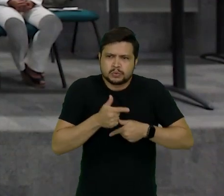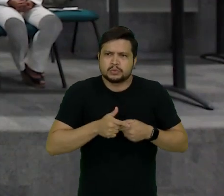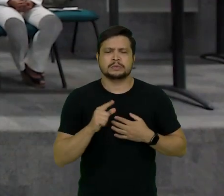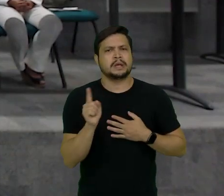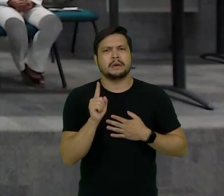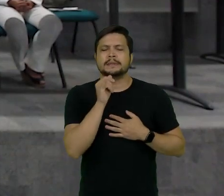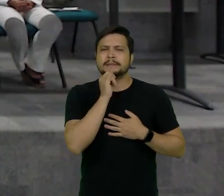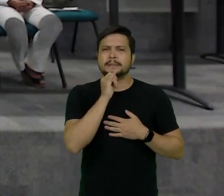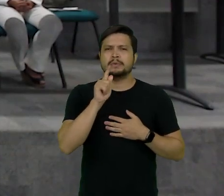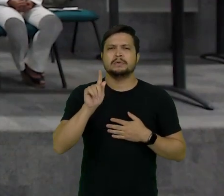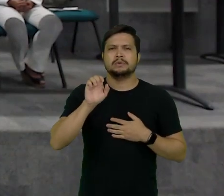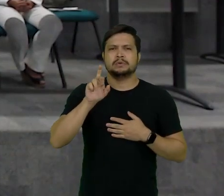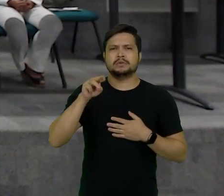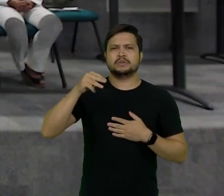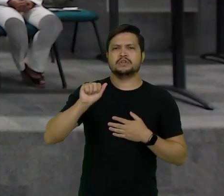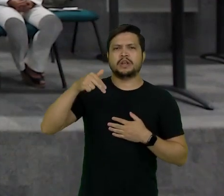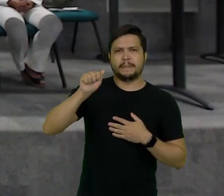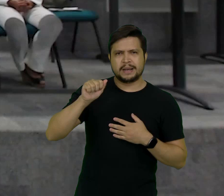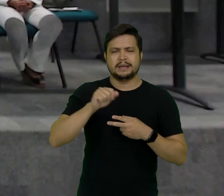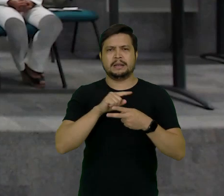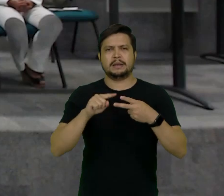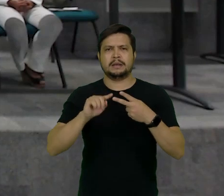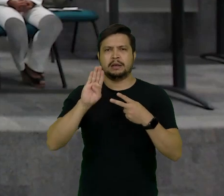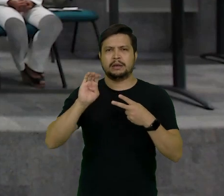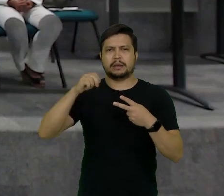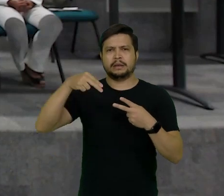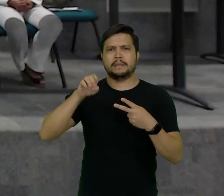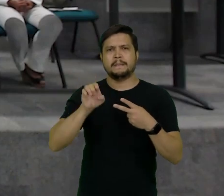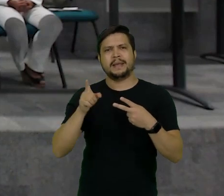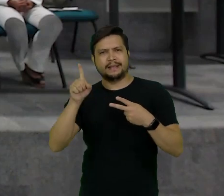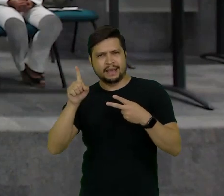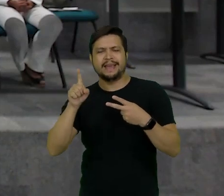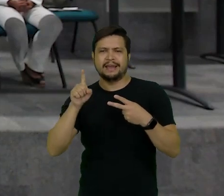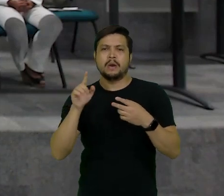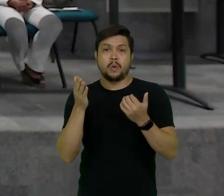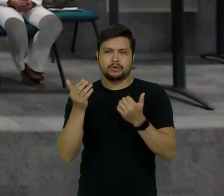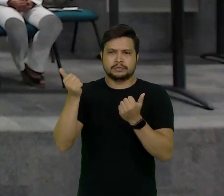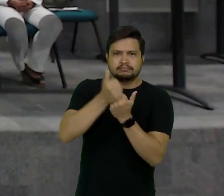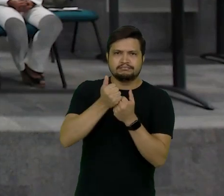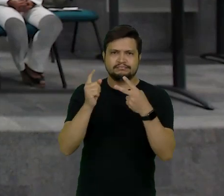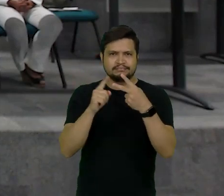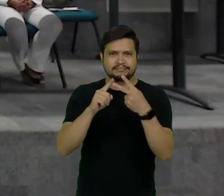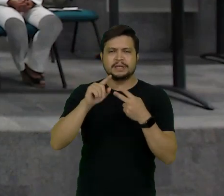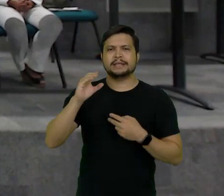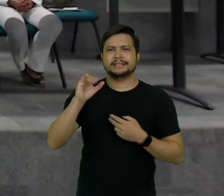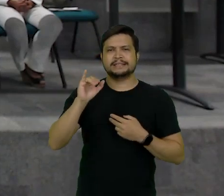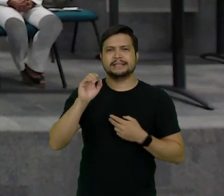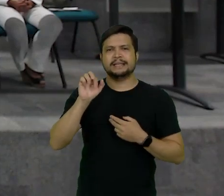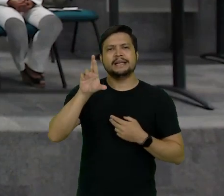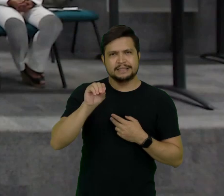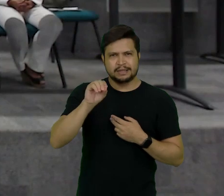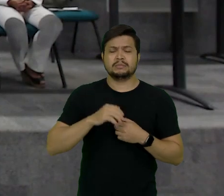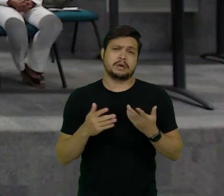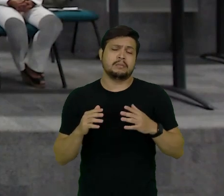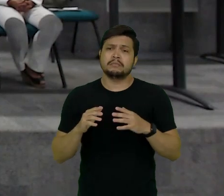A Germana, a Bené, que também estava lá, hoje está o Cícero. Então, todos vocês funcionários fazem o